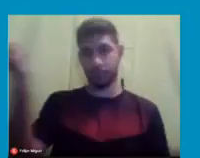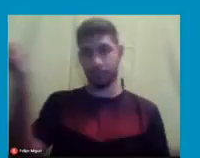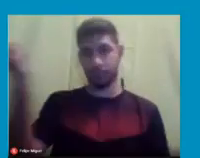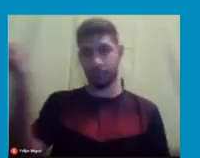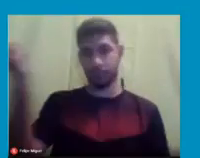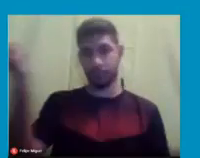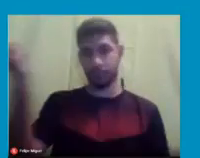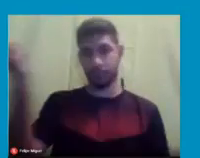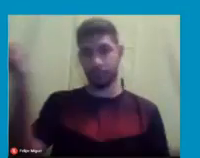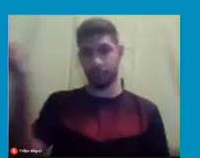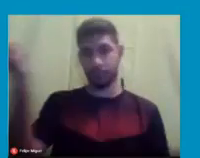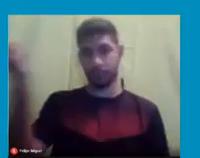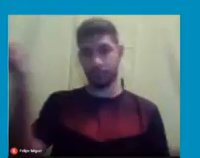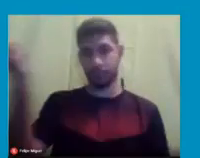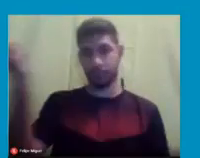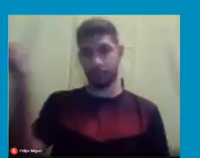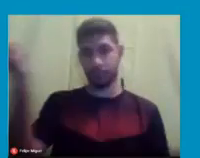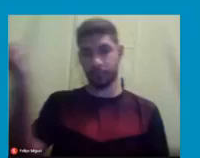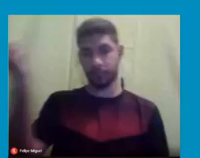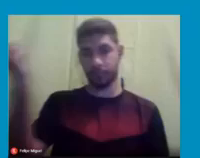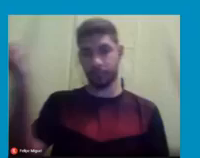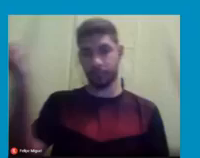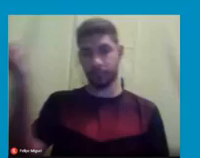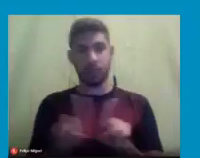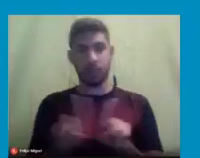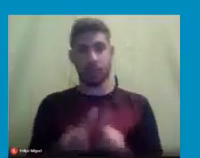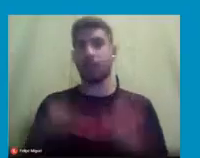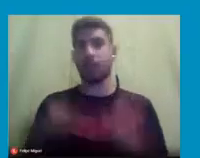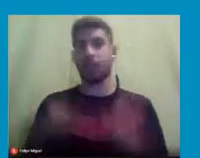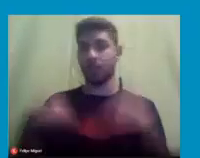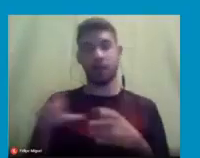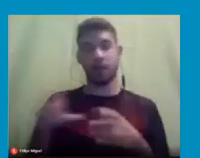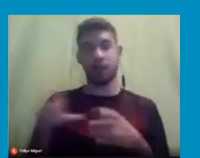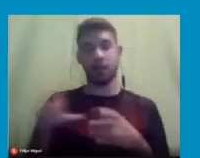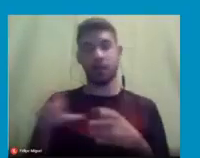de citar o crime, mas para mim é legítima defesa.